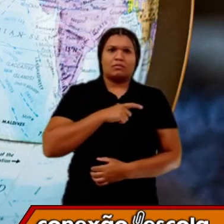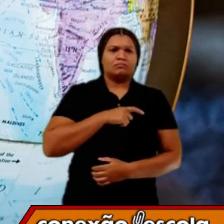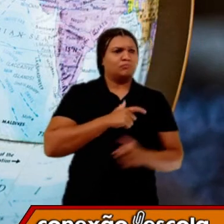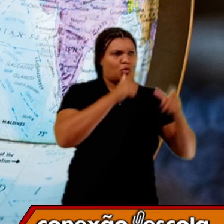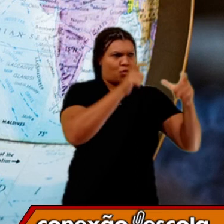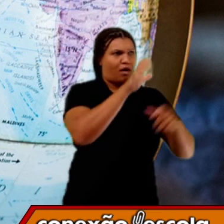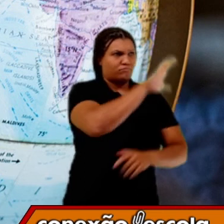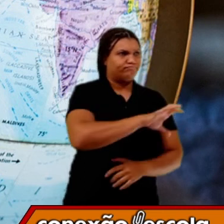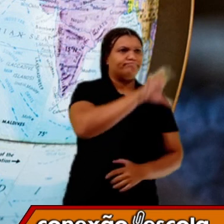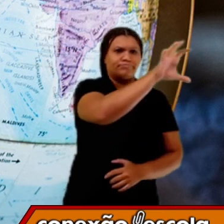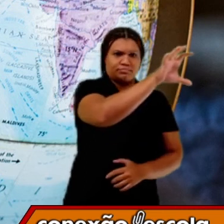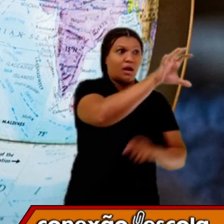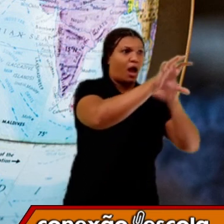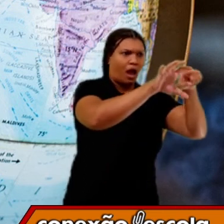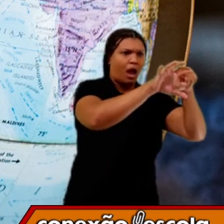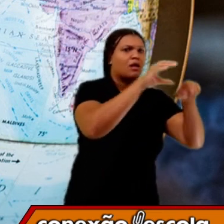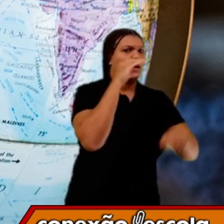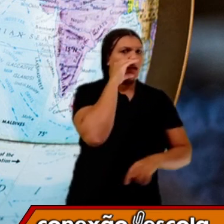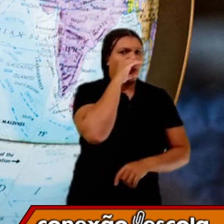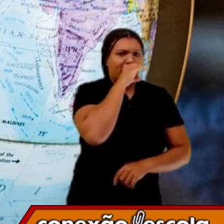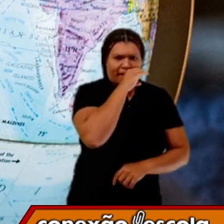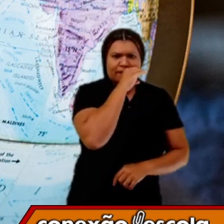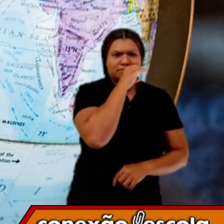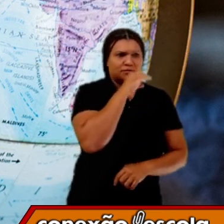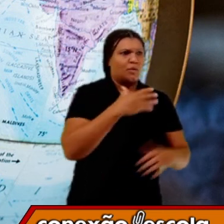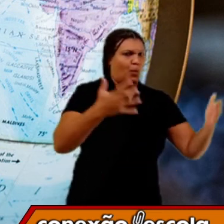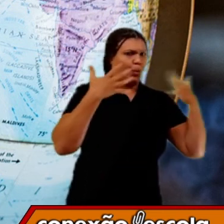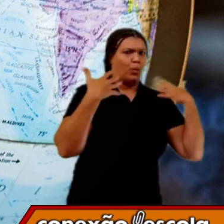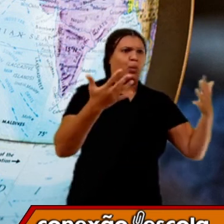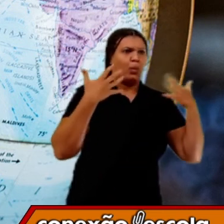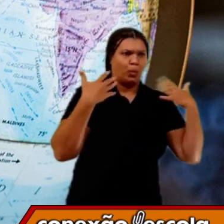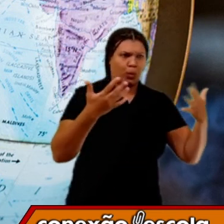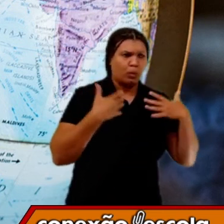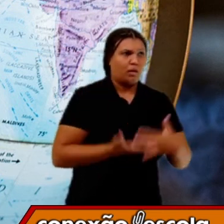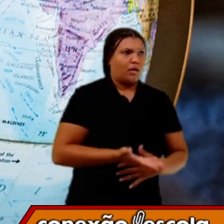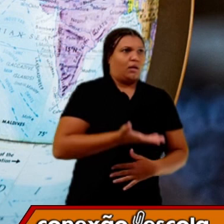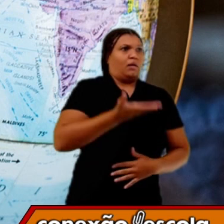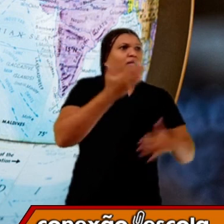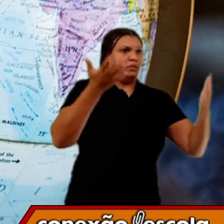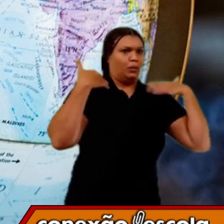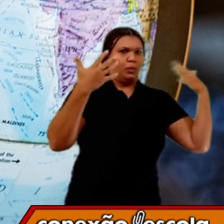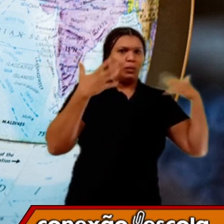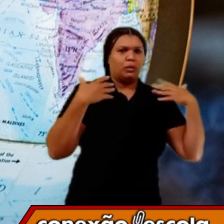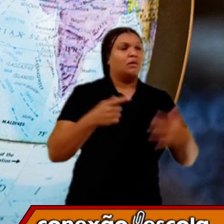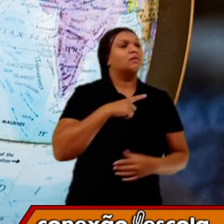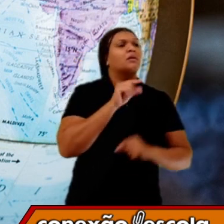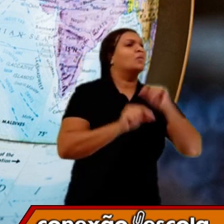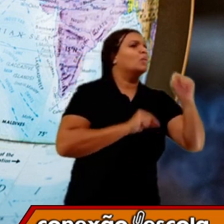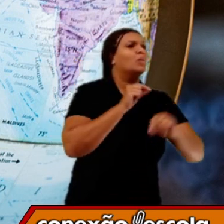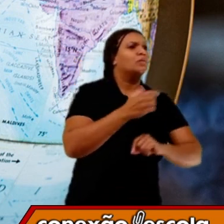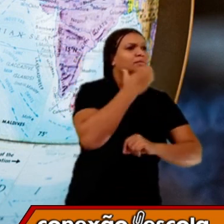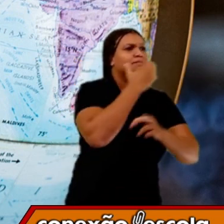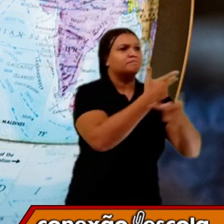de clima mais quente, onde as temperaturas são maiores, onde é mais quente, nós vamos ter uma fauna e